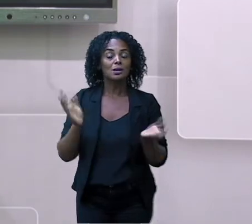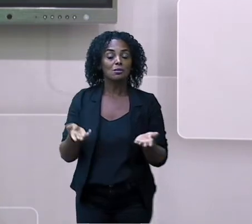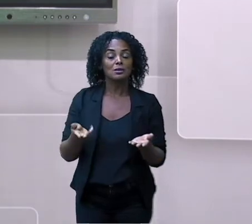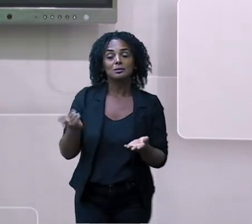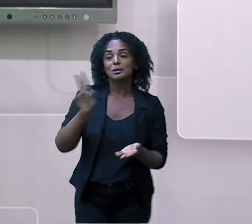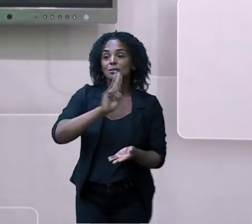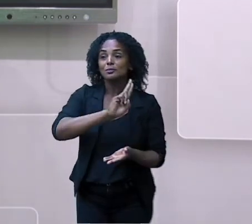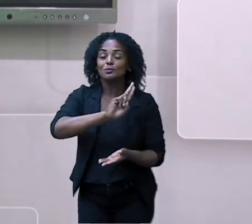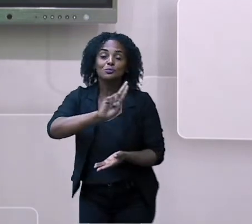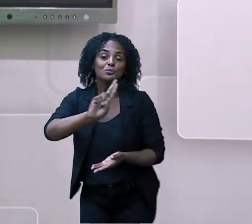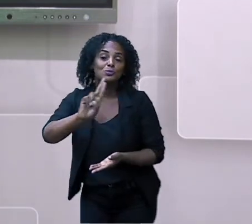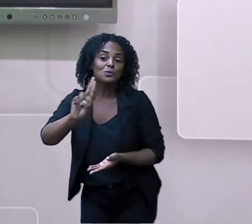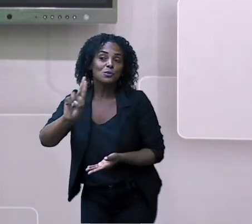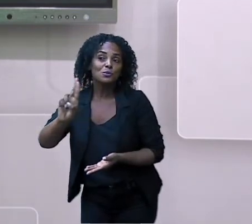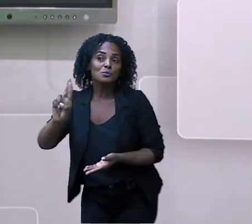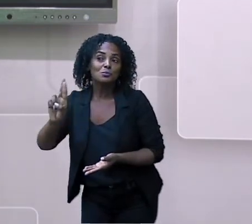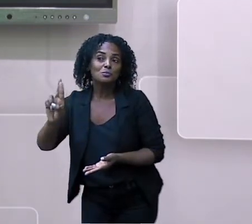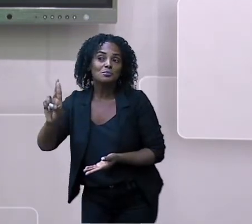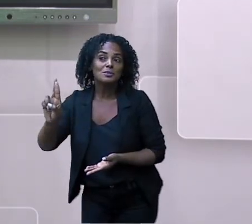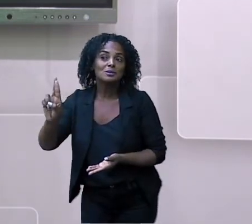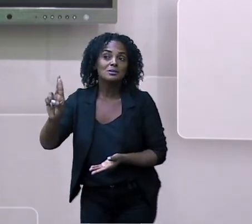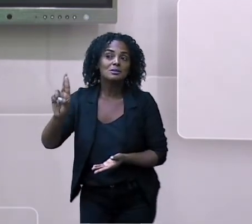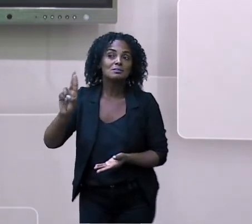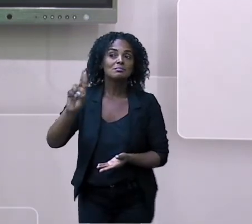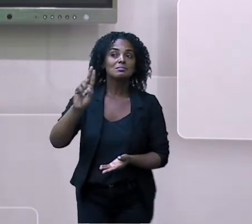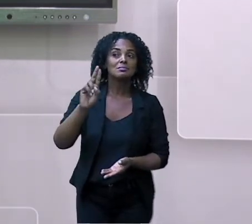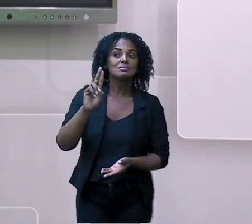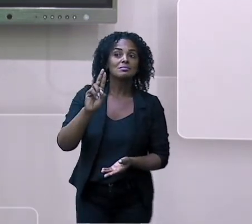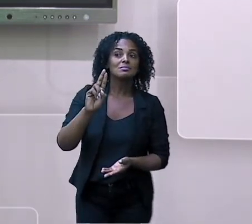Claro. Vamos lá.